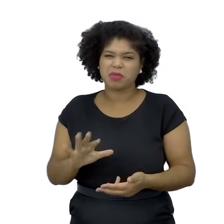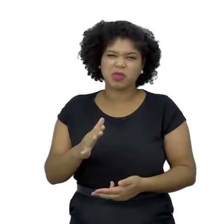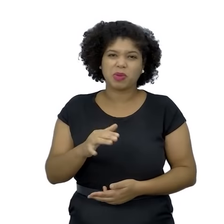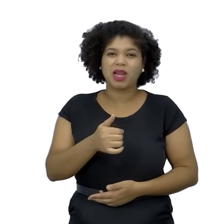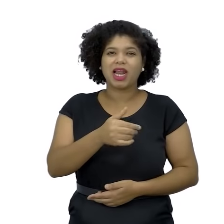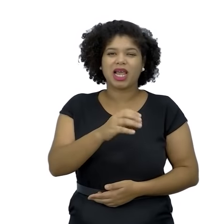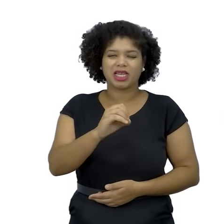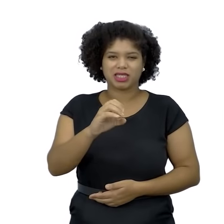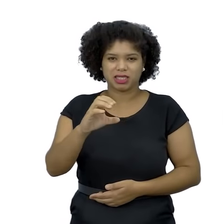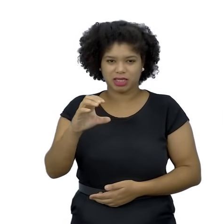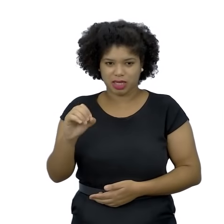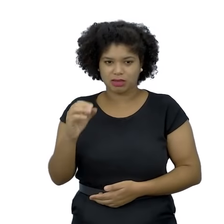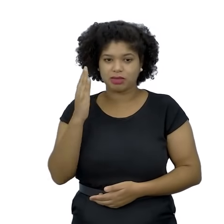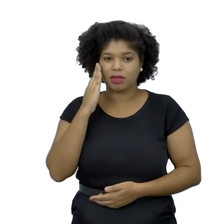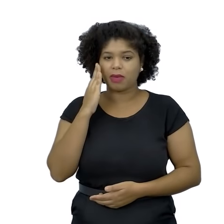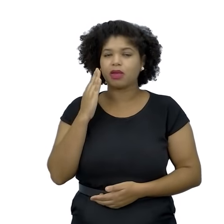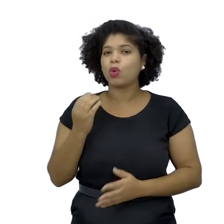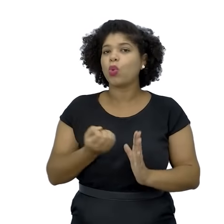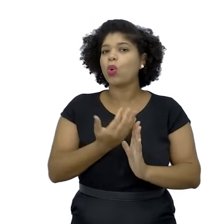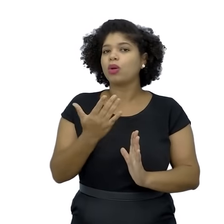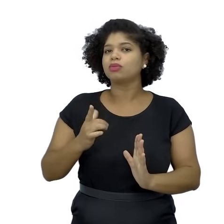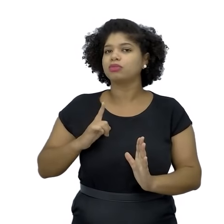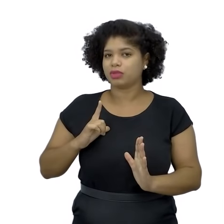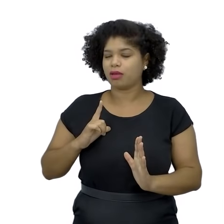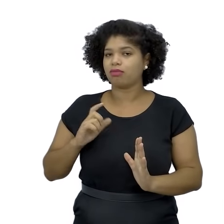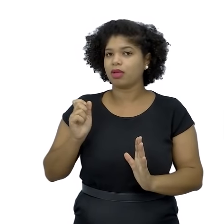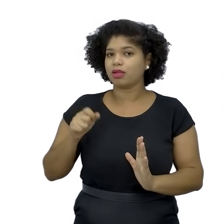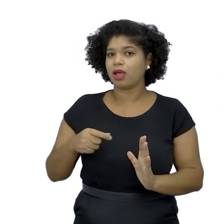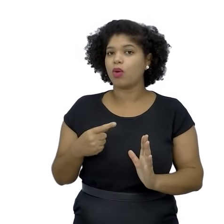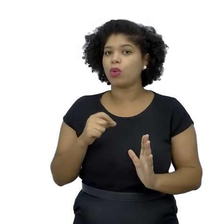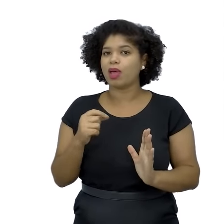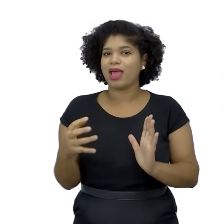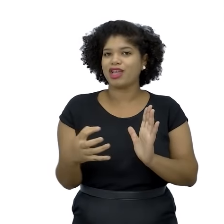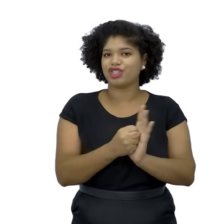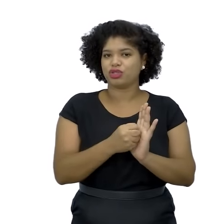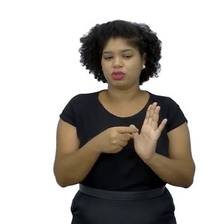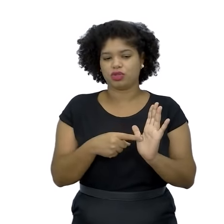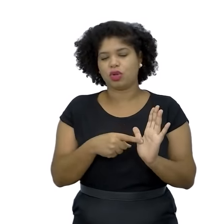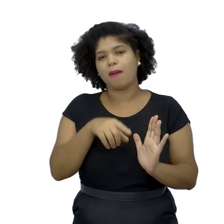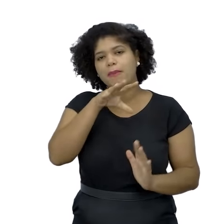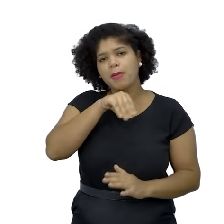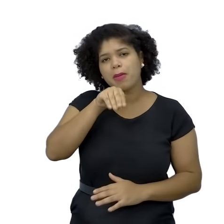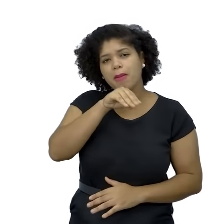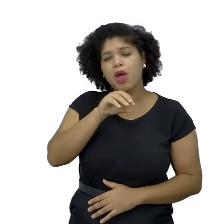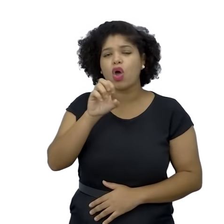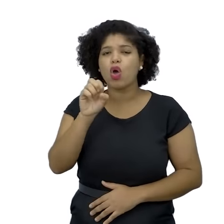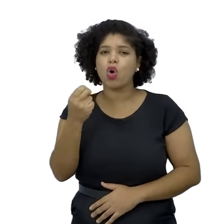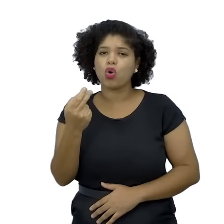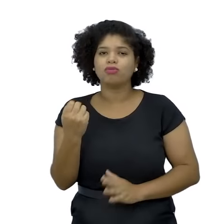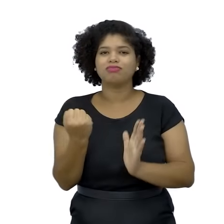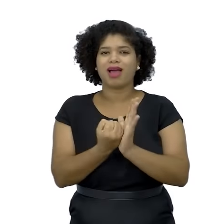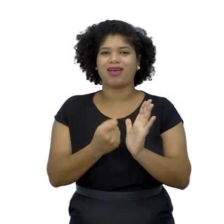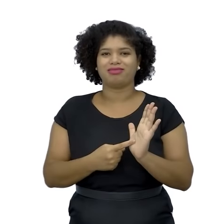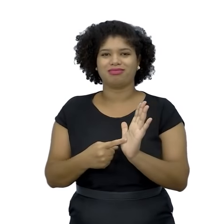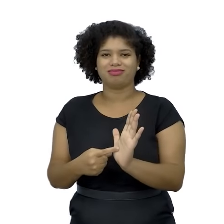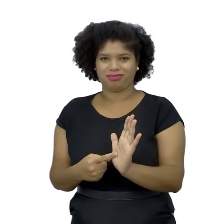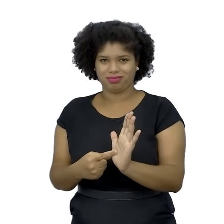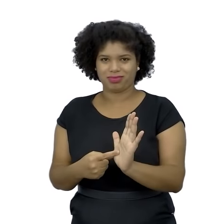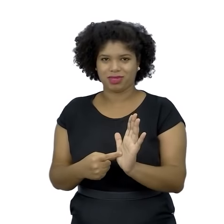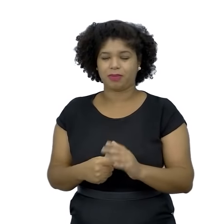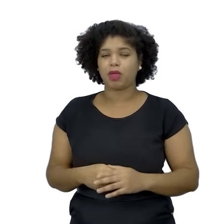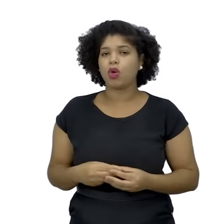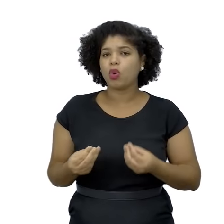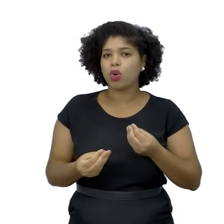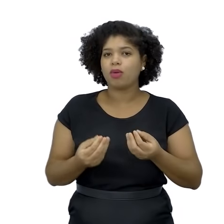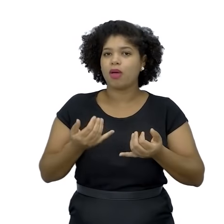unidades e apresentar o resultado por registros verbais e simbólicos em situações de seu interesse, como